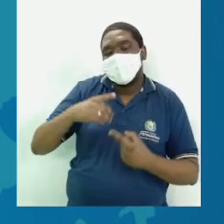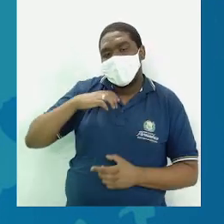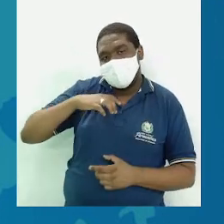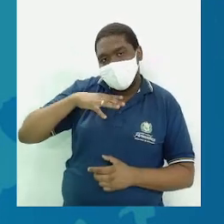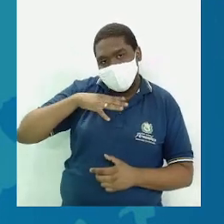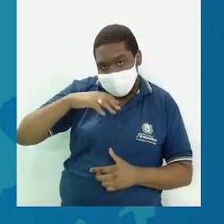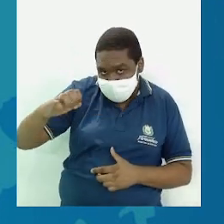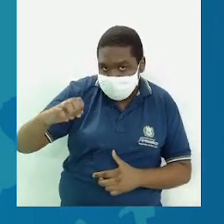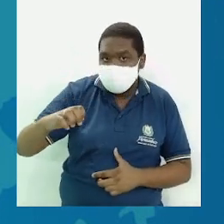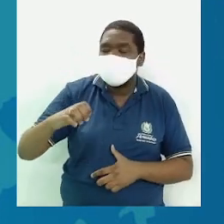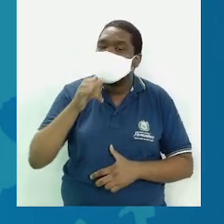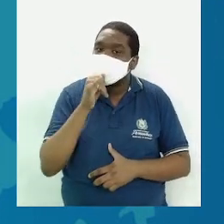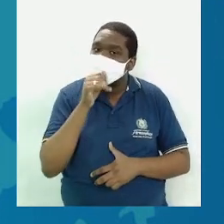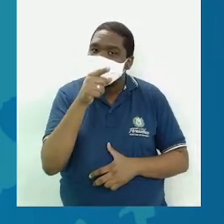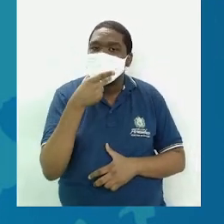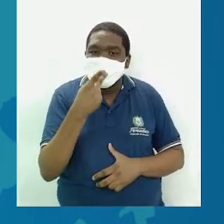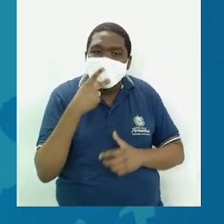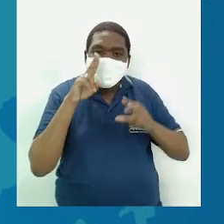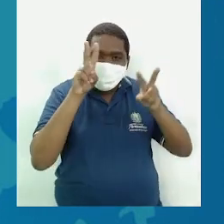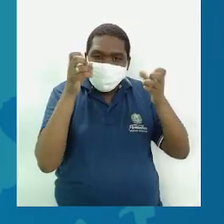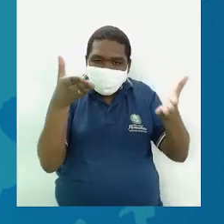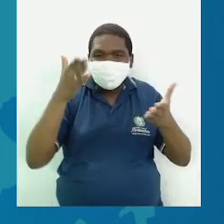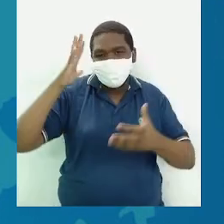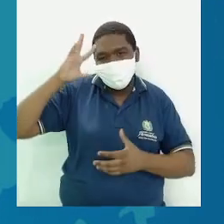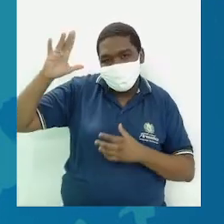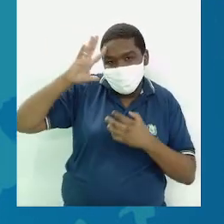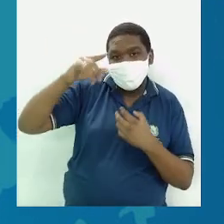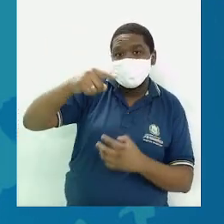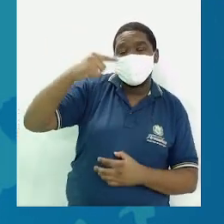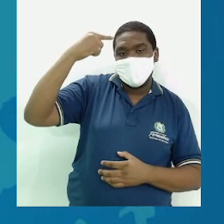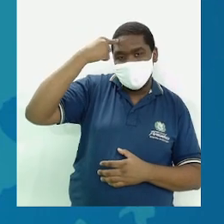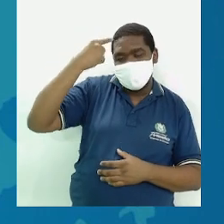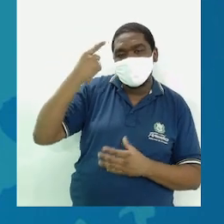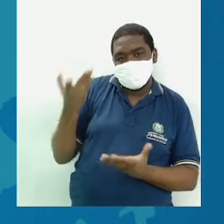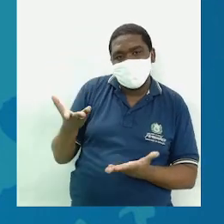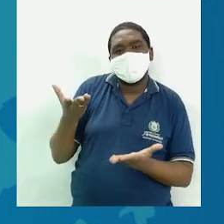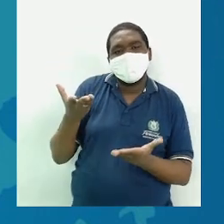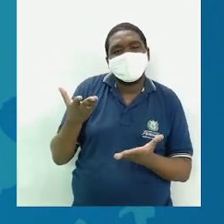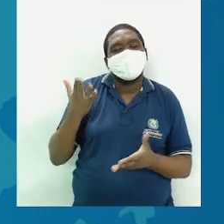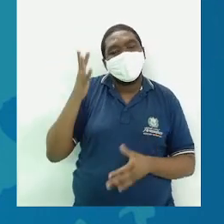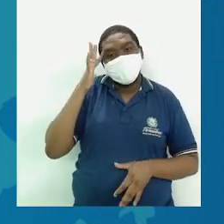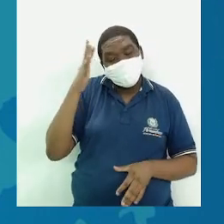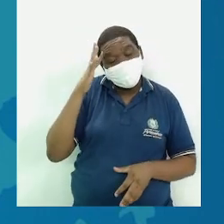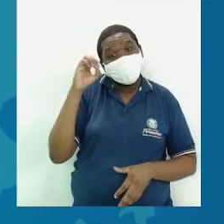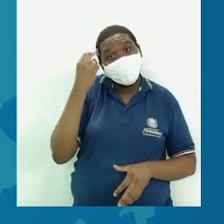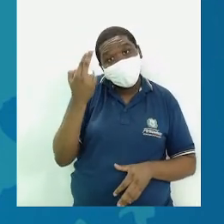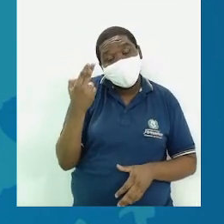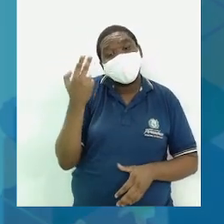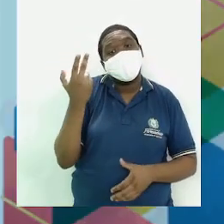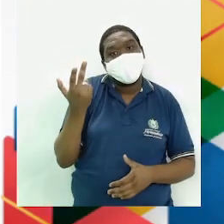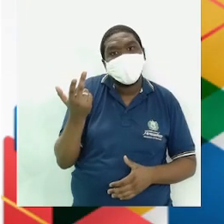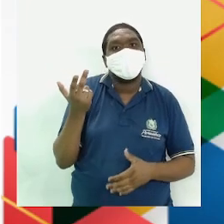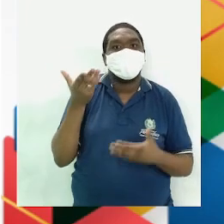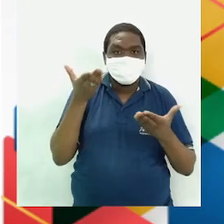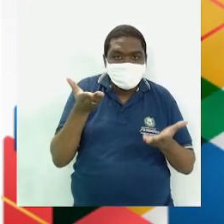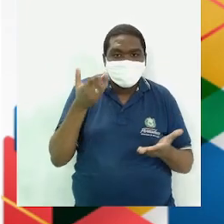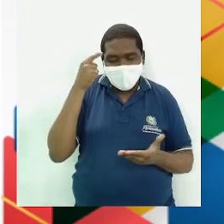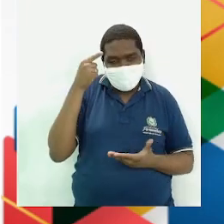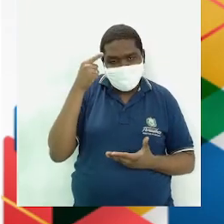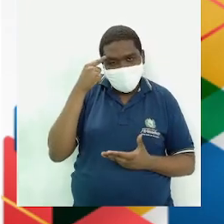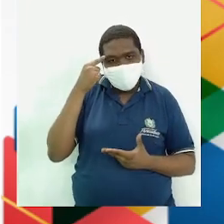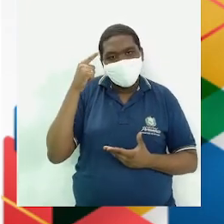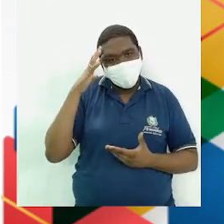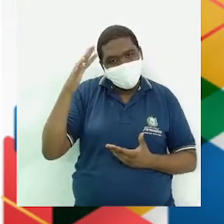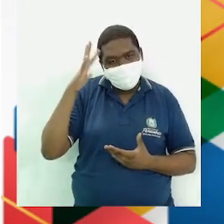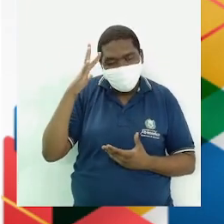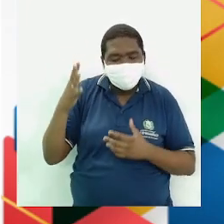as vezes que você falar de filosofia, que você pensar em filosofia ou no pensamento filosófico, sempre, nunca se